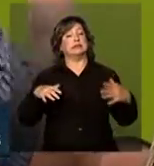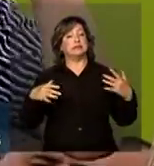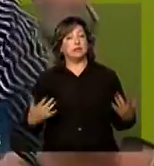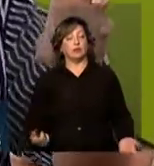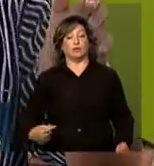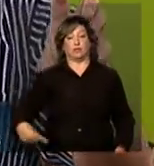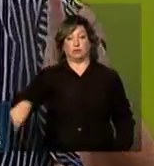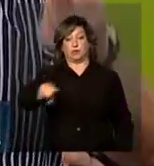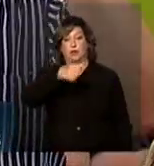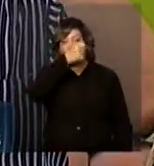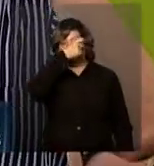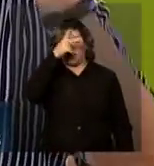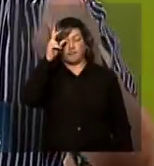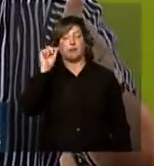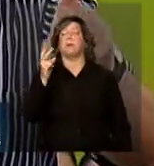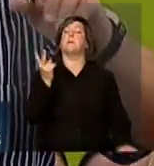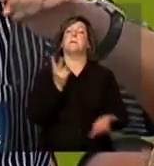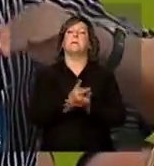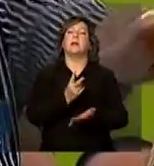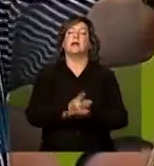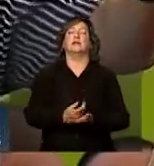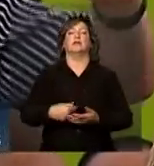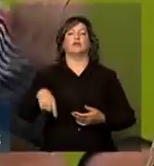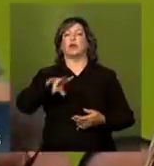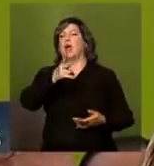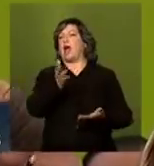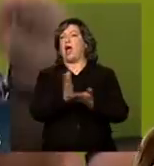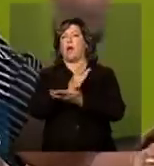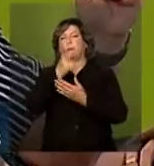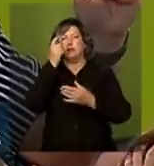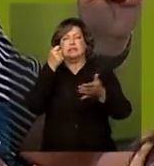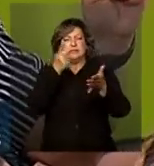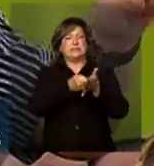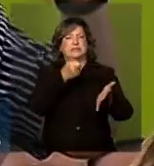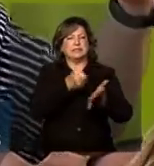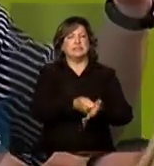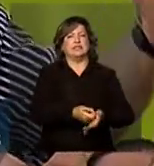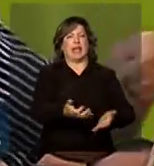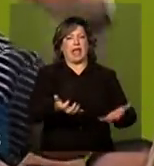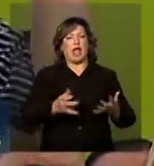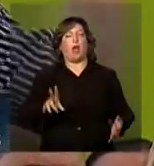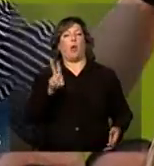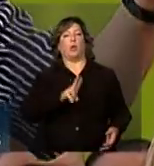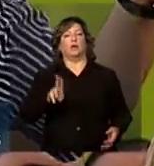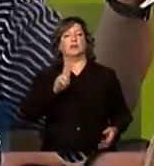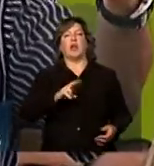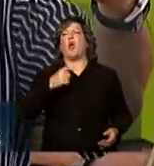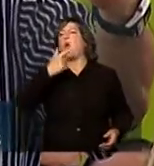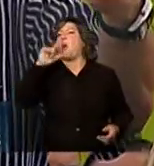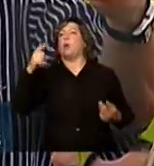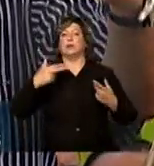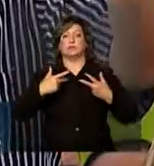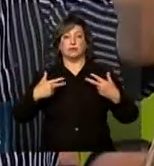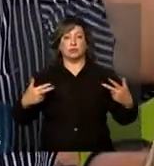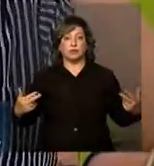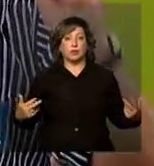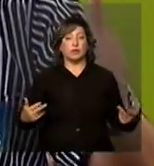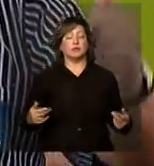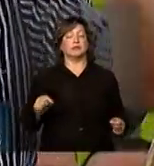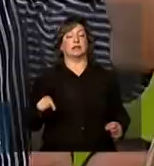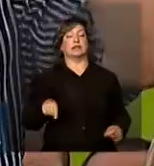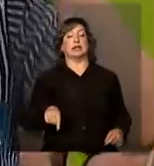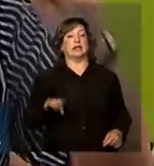prefeitas mesmo que vocês sofram pressões da comunidade para usar eventualmente para outras finalidades a